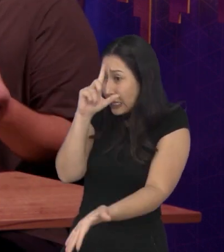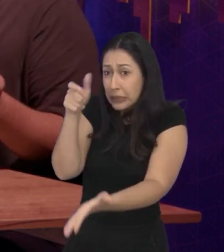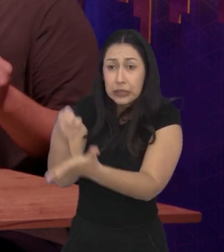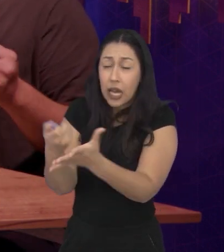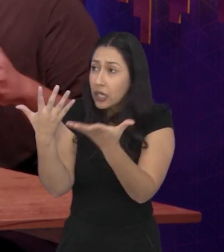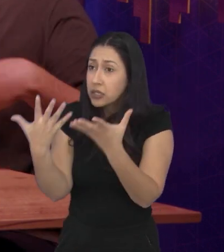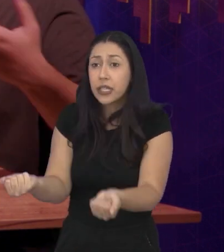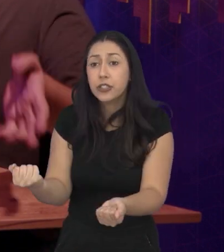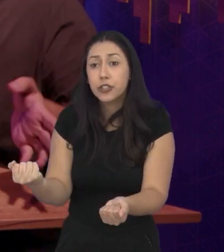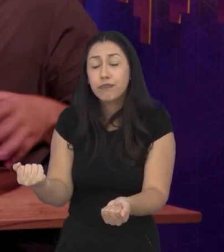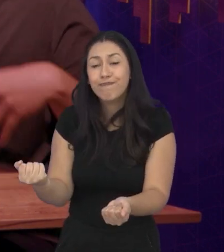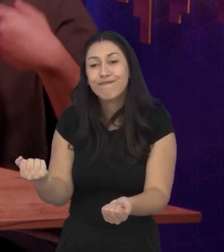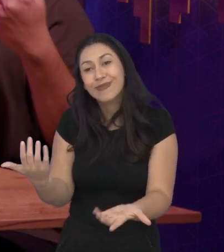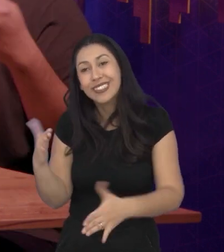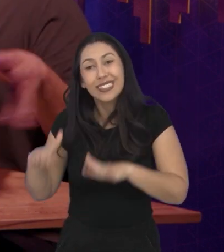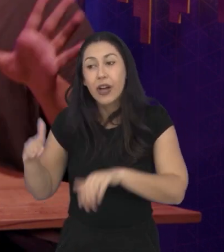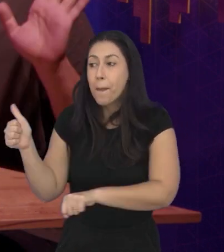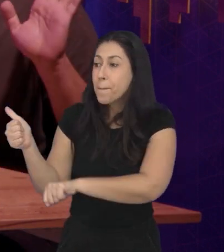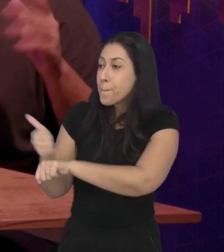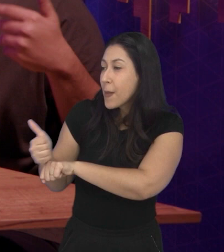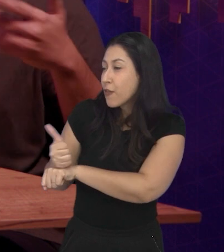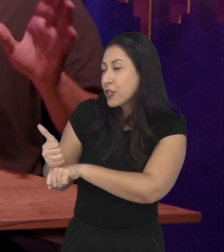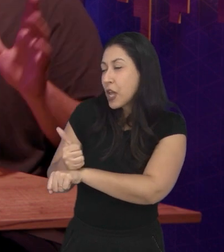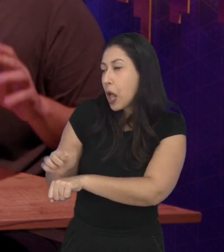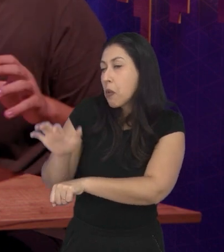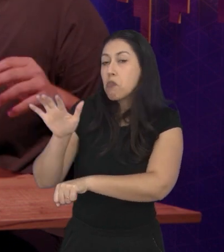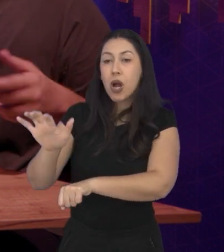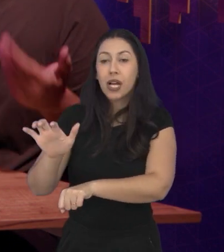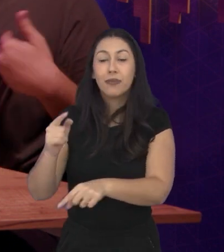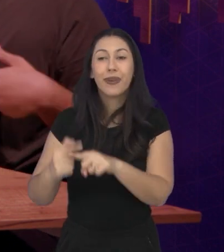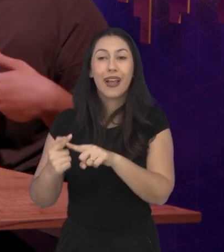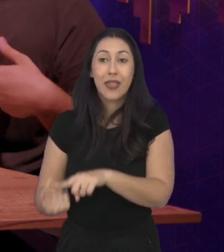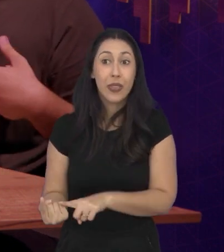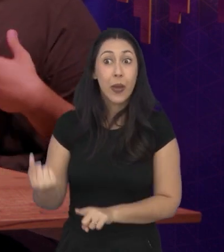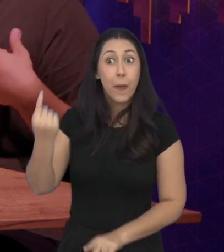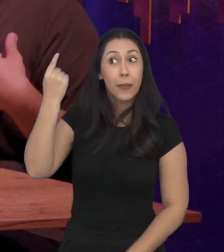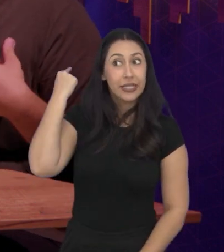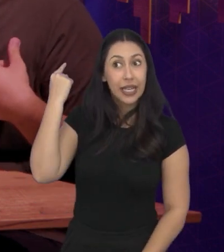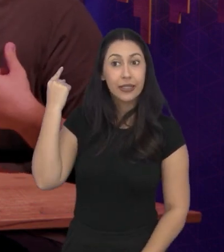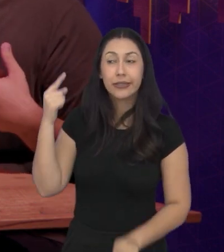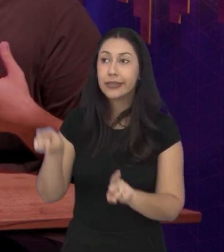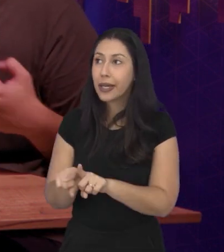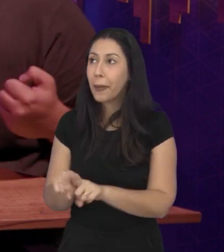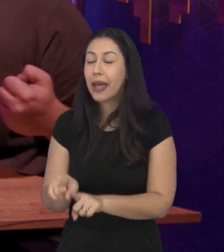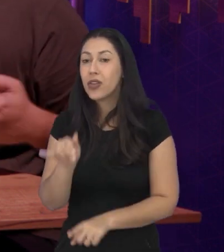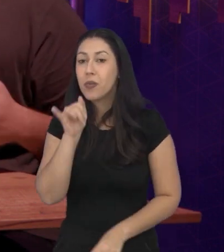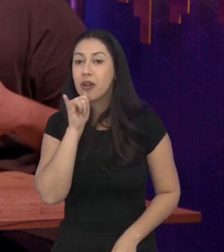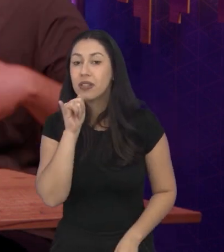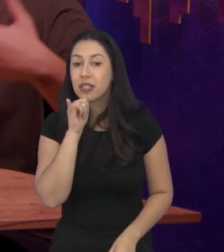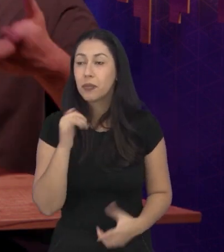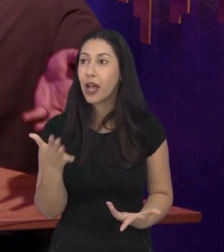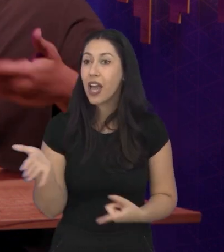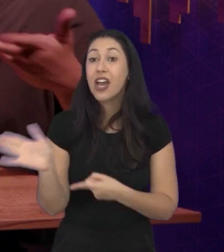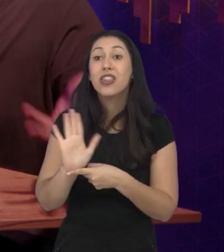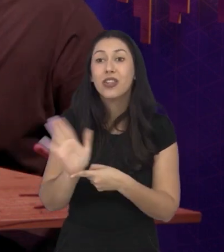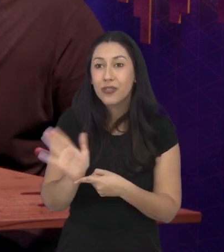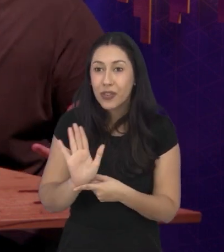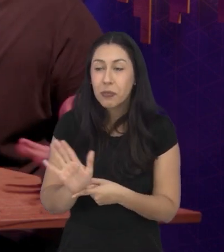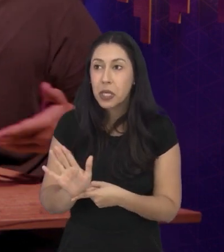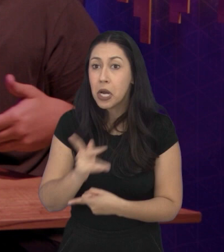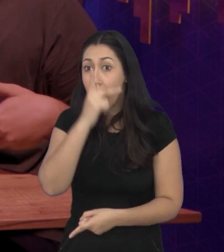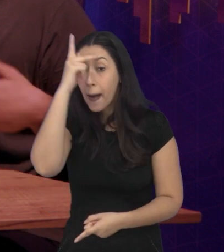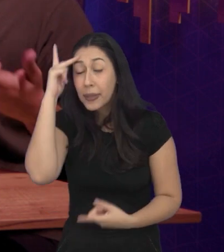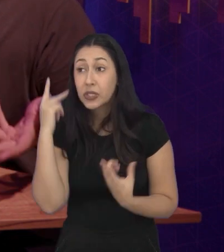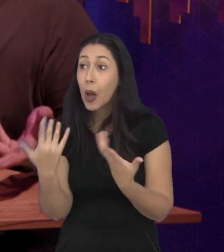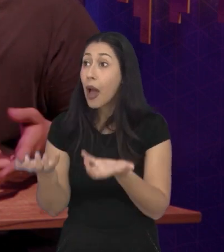indo fazer não só médico, mas alguma profissão, algo do tipo, né? Antigamente a gente tinha até exemplos a gente vê, por exemplo, em filmes,